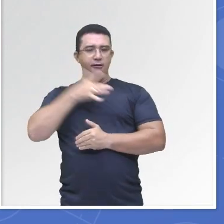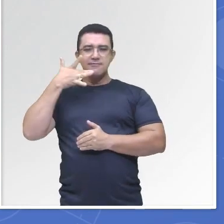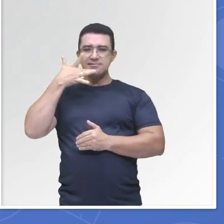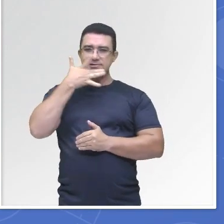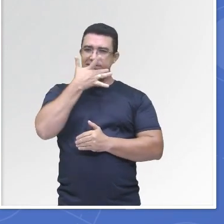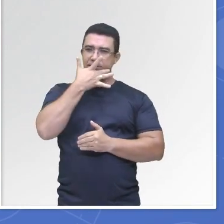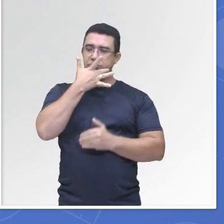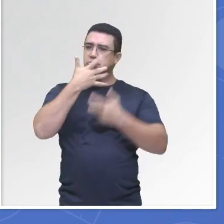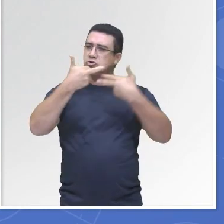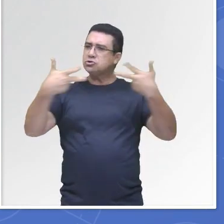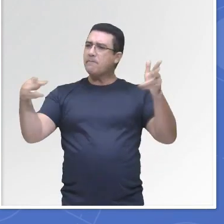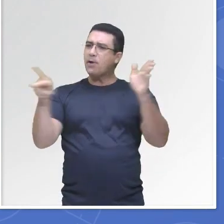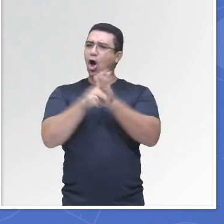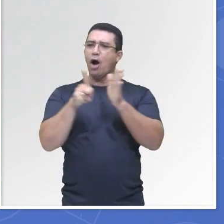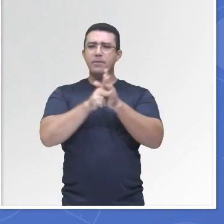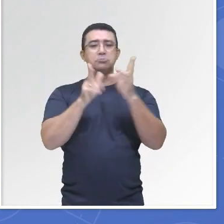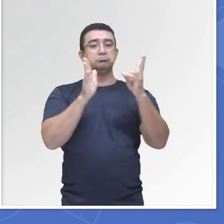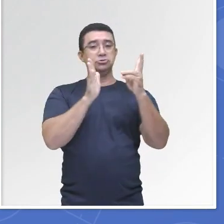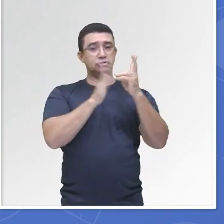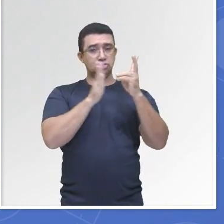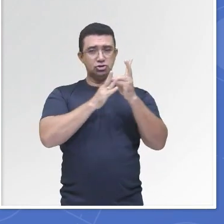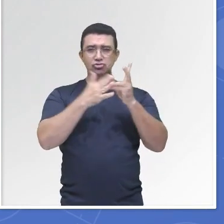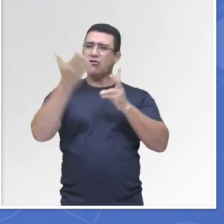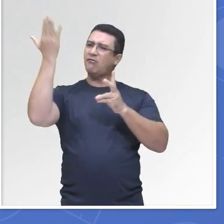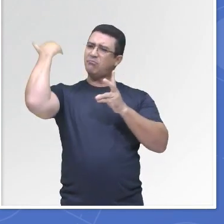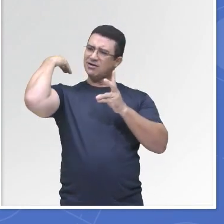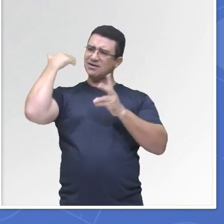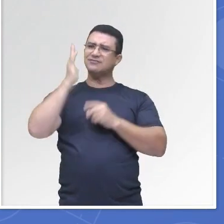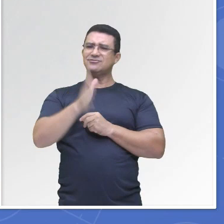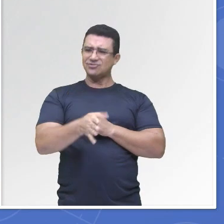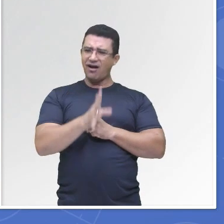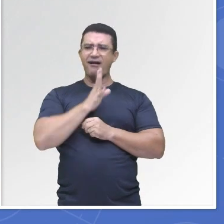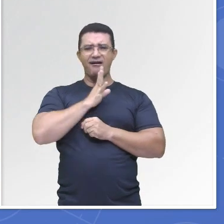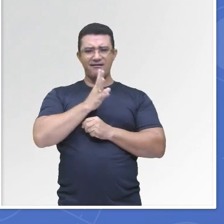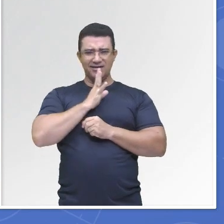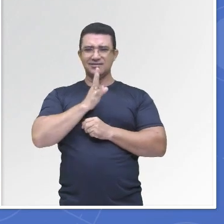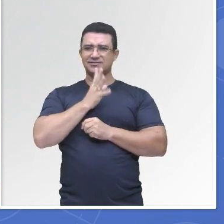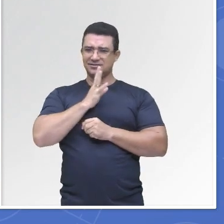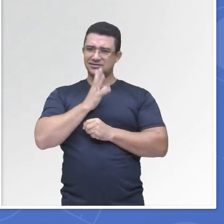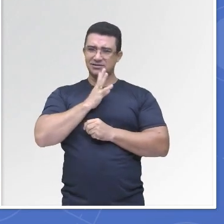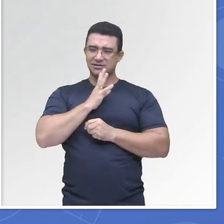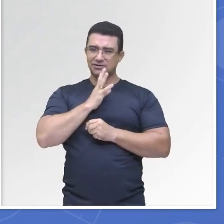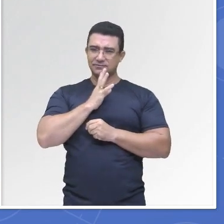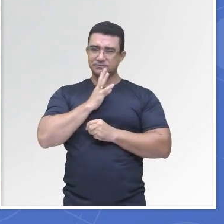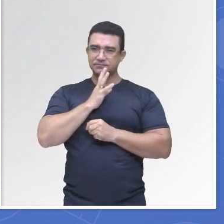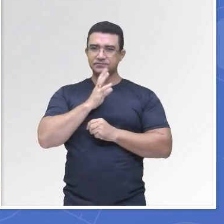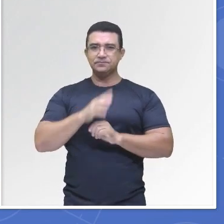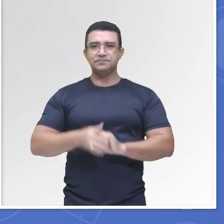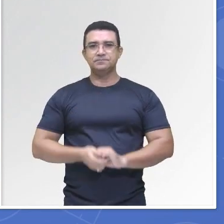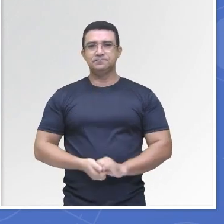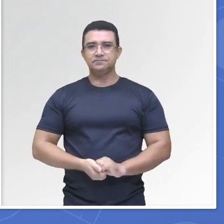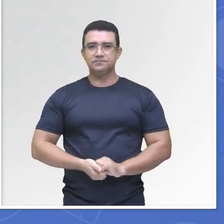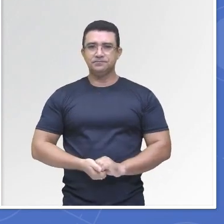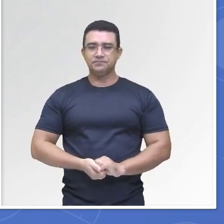os indígenas já conheciam e, claro, né, já haviam incorporado a sua alimentação ao seu cotidiano, vão